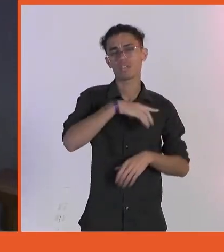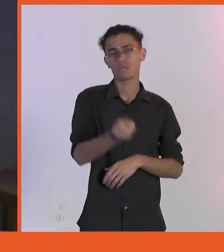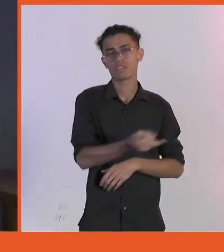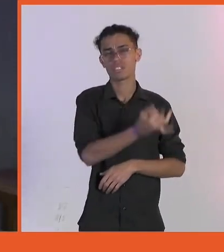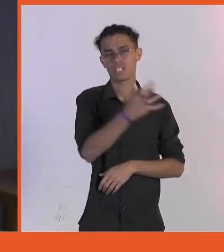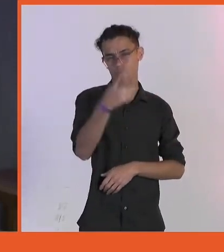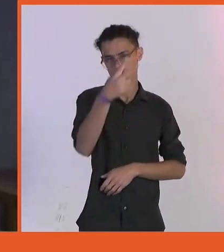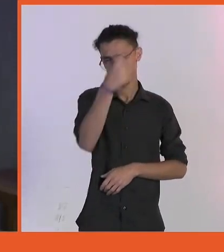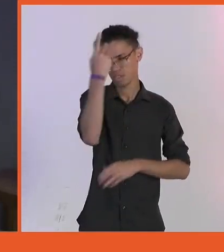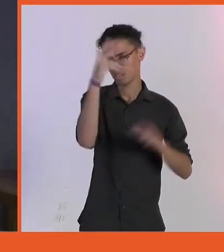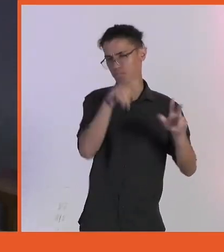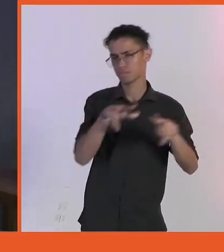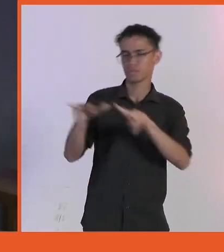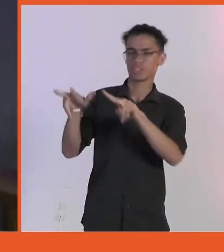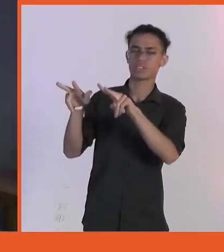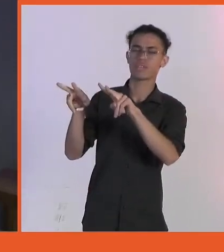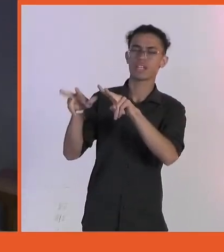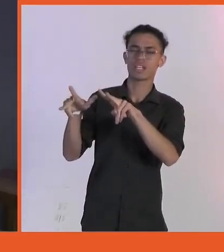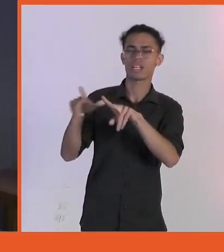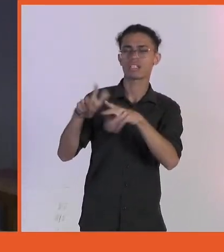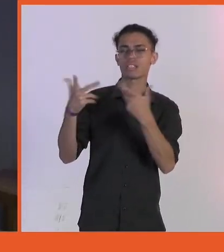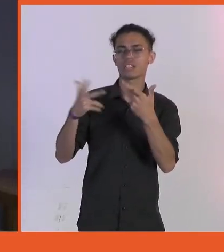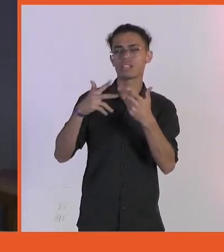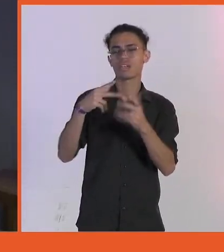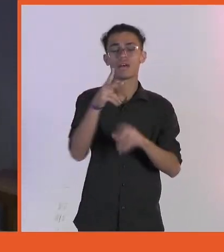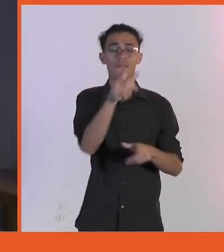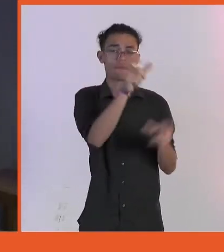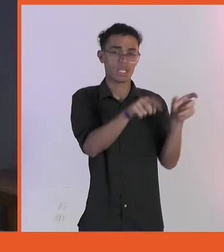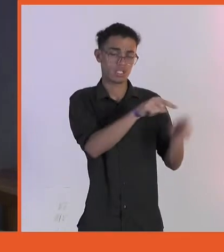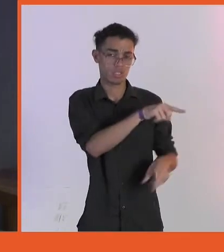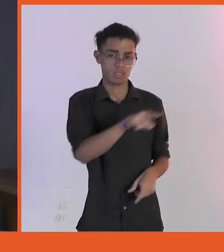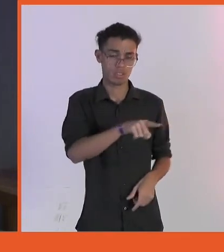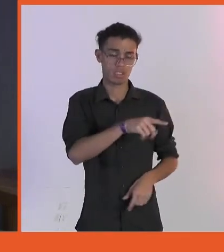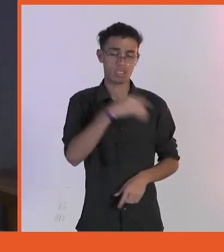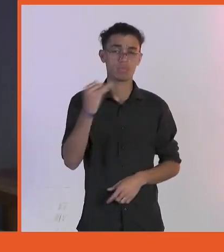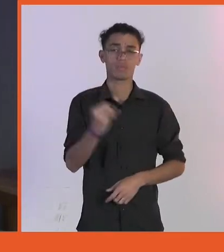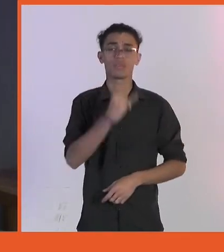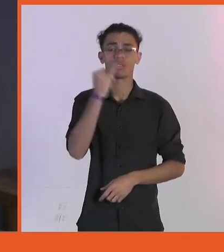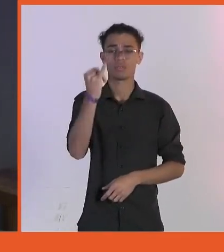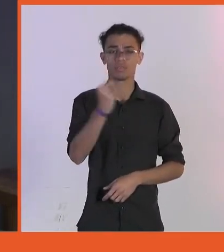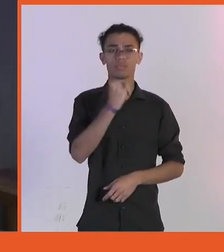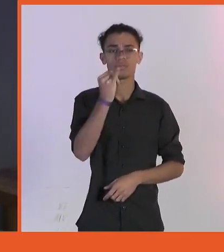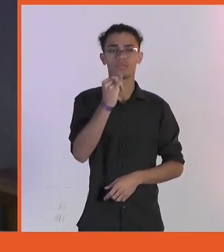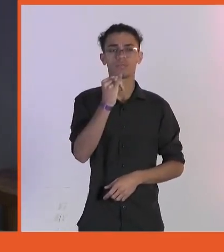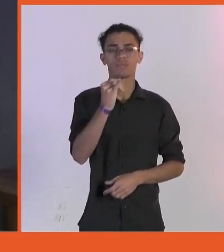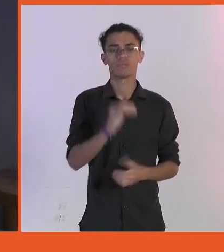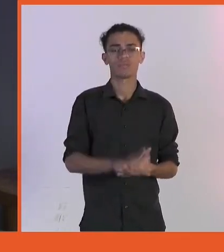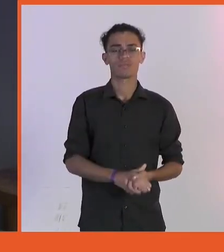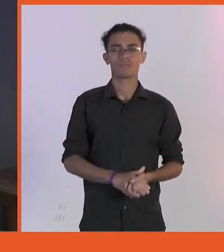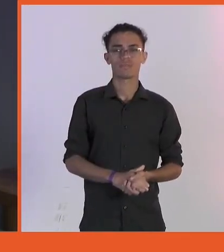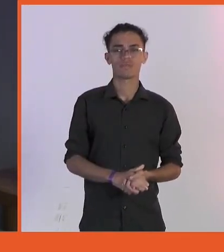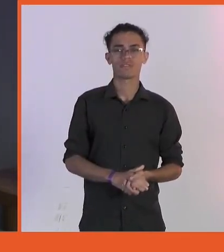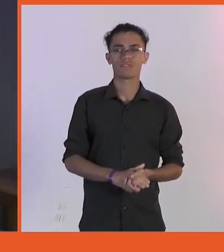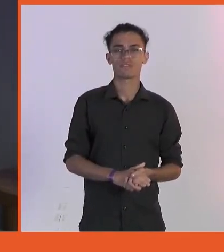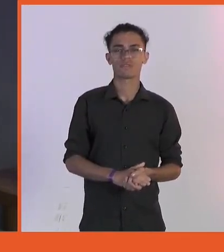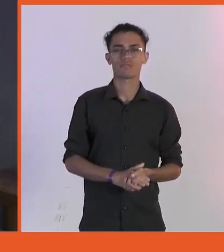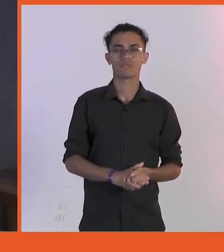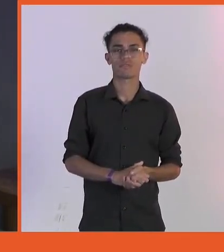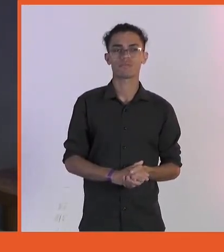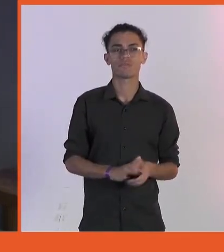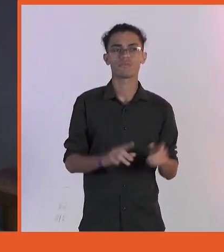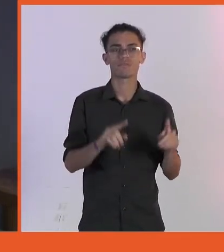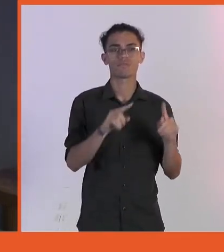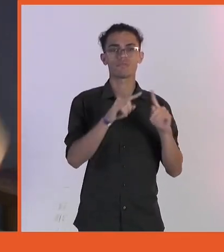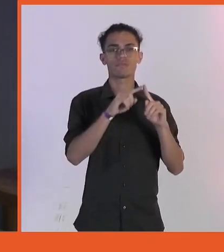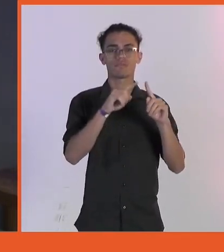assistindo. Elas são as pessoas mais importantes na sua carreira de criador de conteúdo. Ah, mas a publicidade